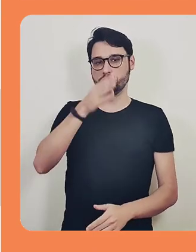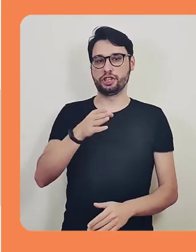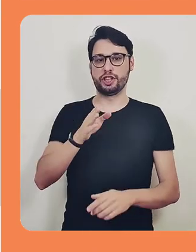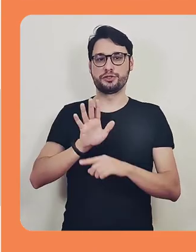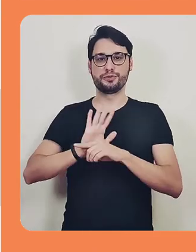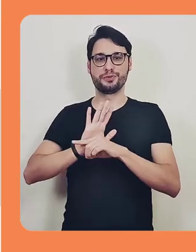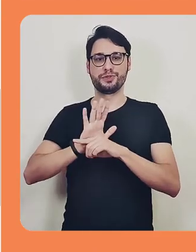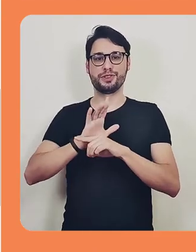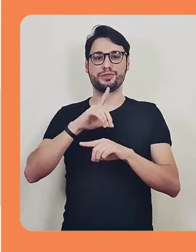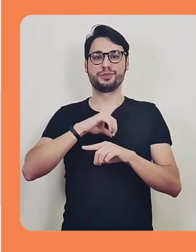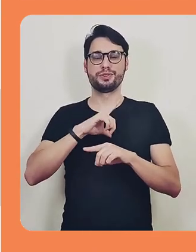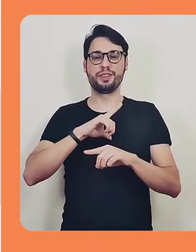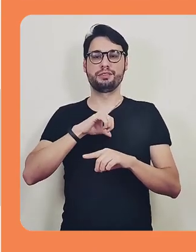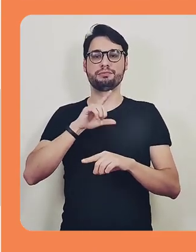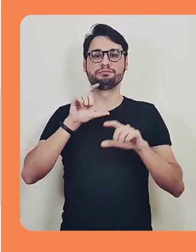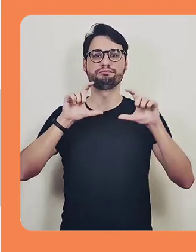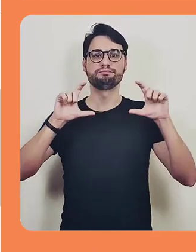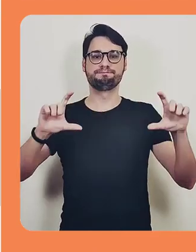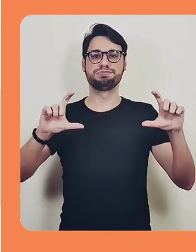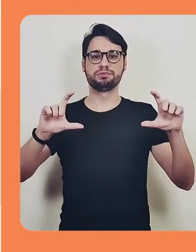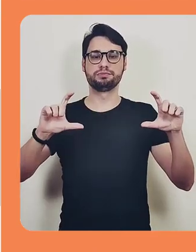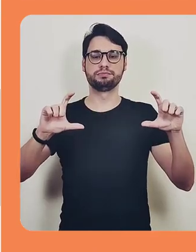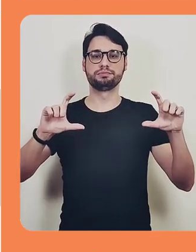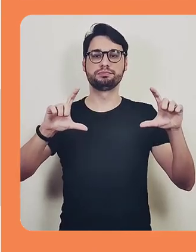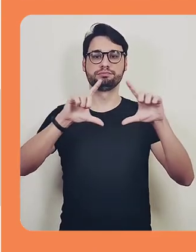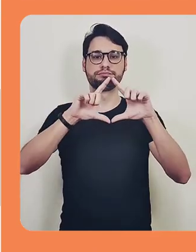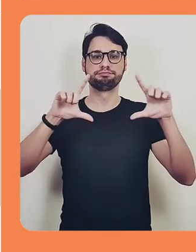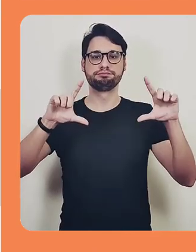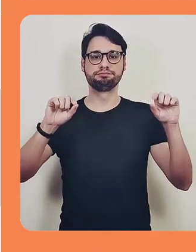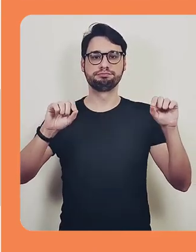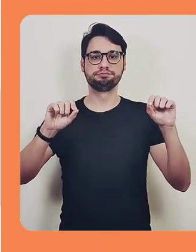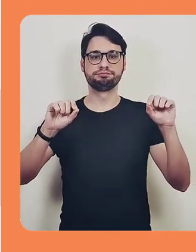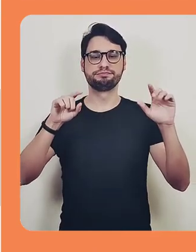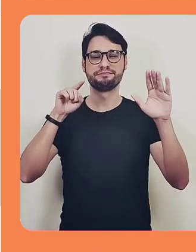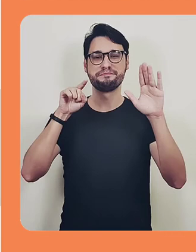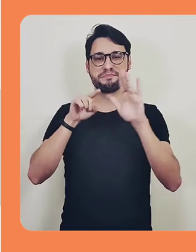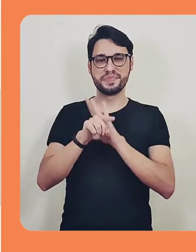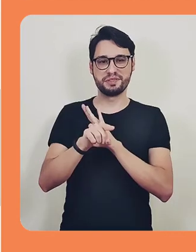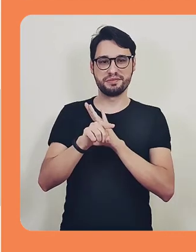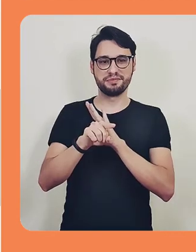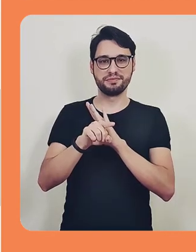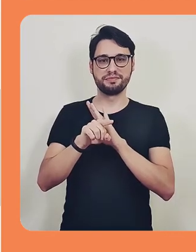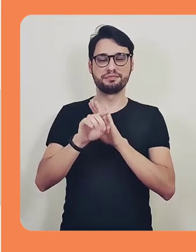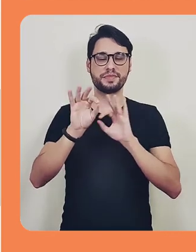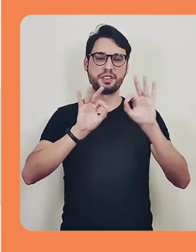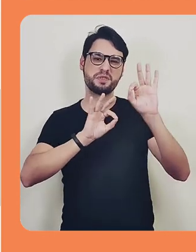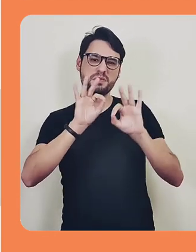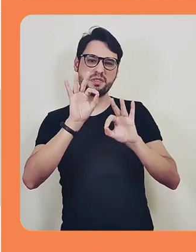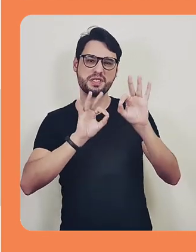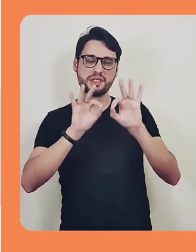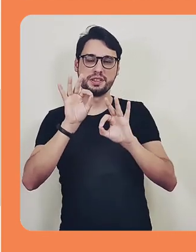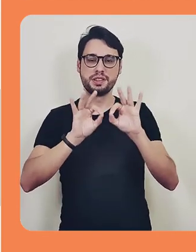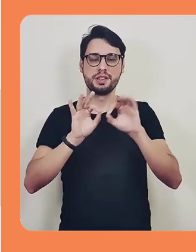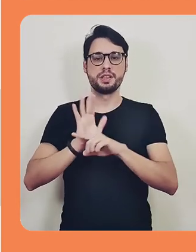em Tone feito e a opção aparece aqui na tela para que a gente possa então